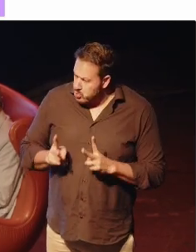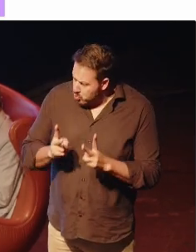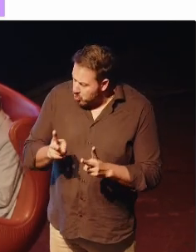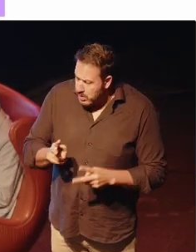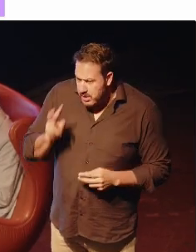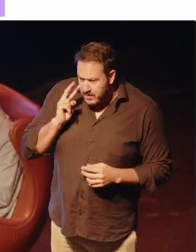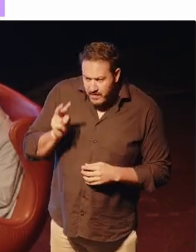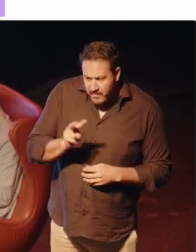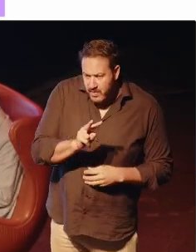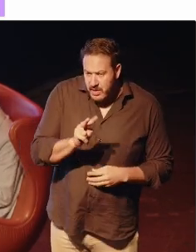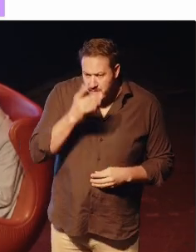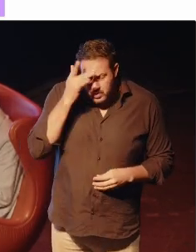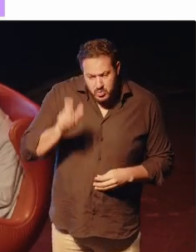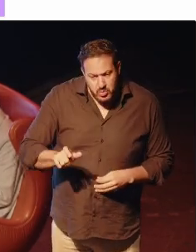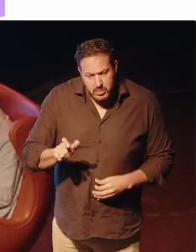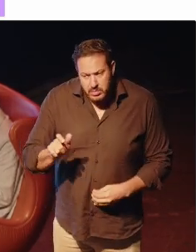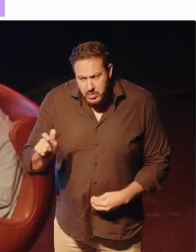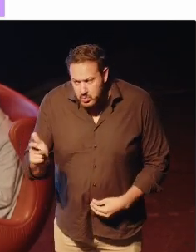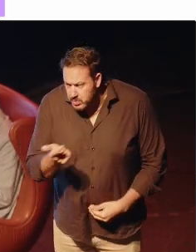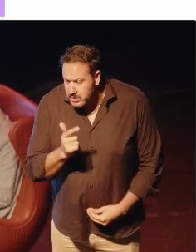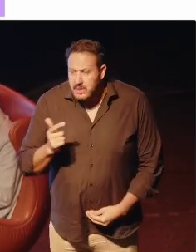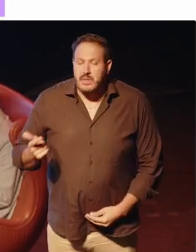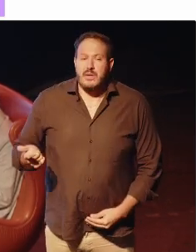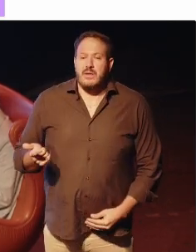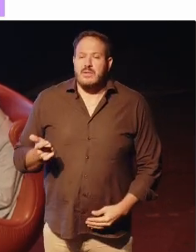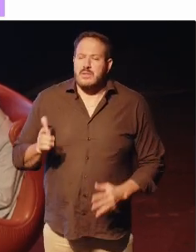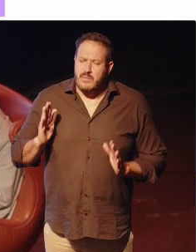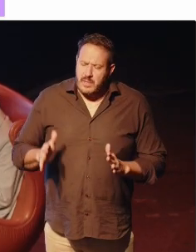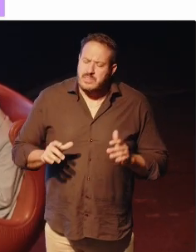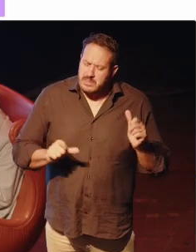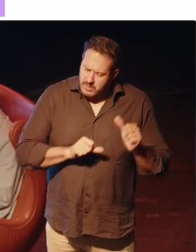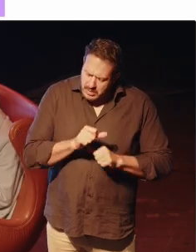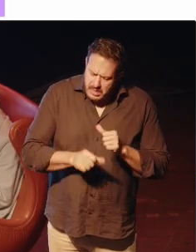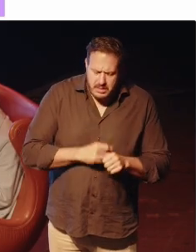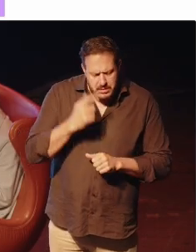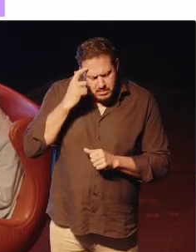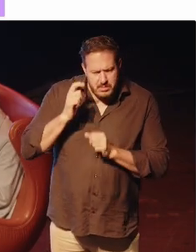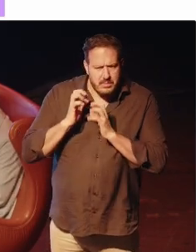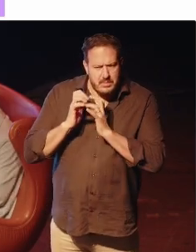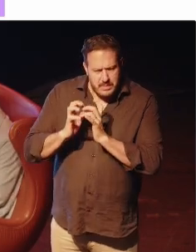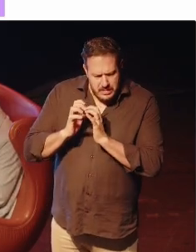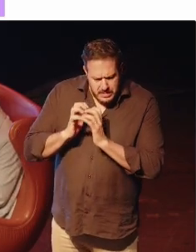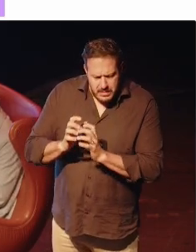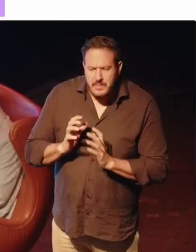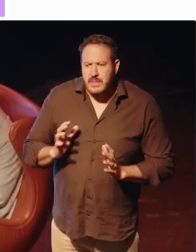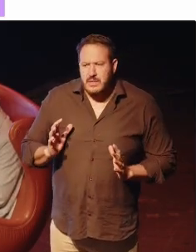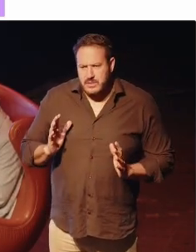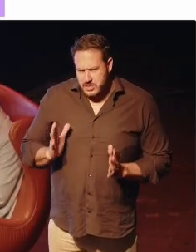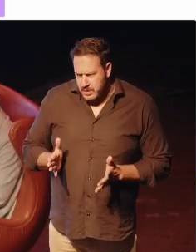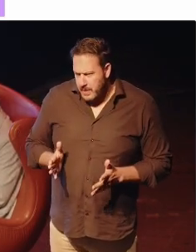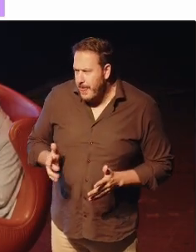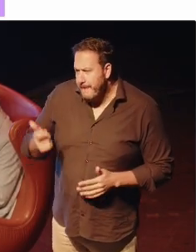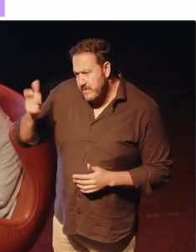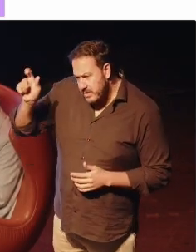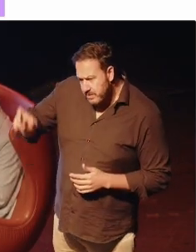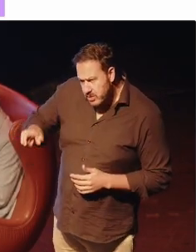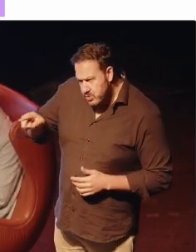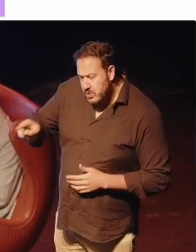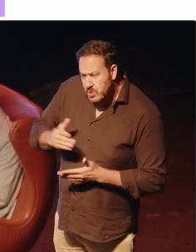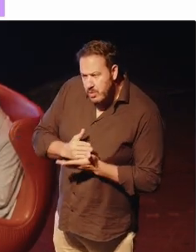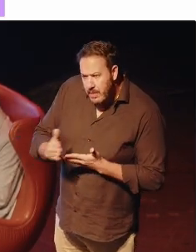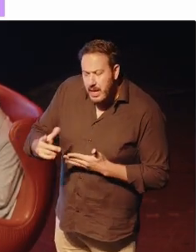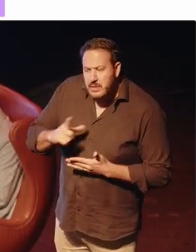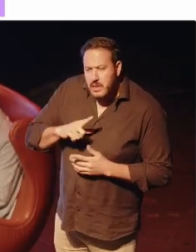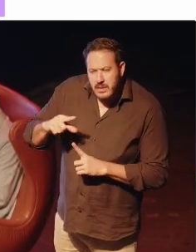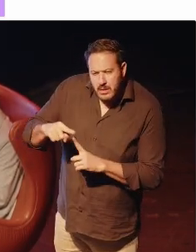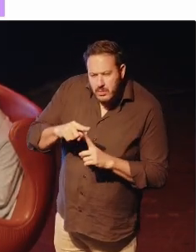que não tem nada, mas já tem alterações cerebrais, né? Aí o indivíduo começa a ter algum